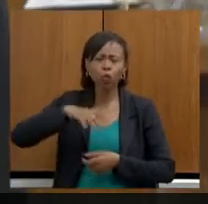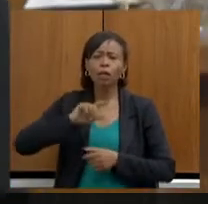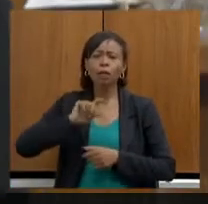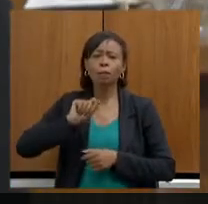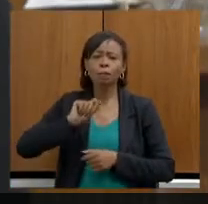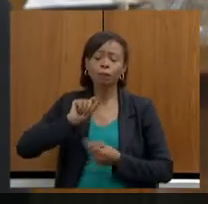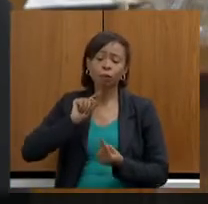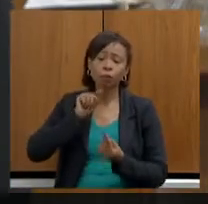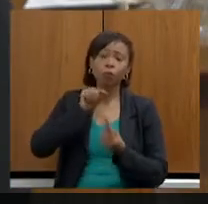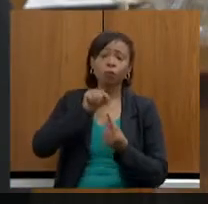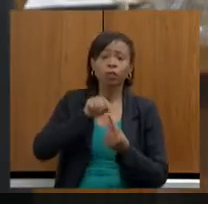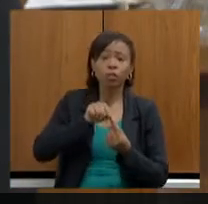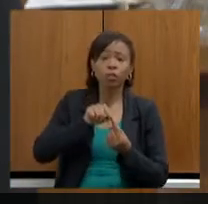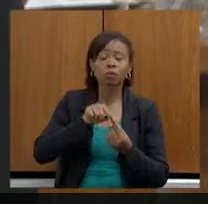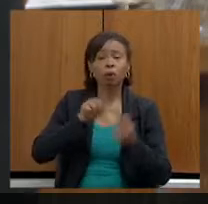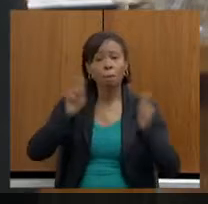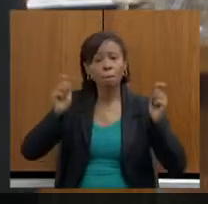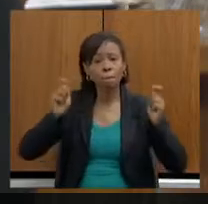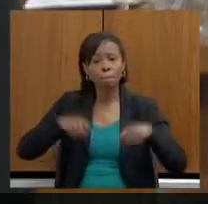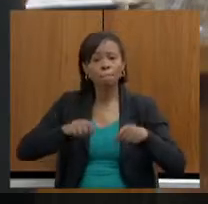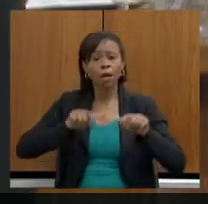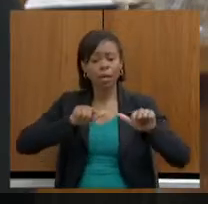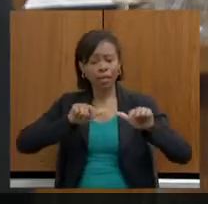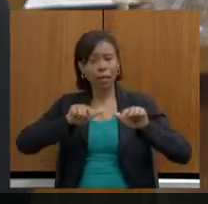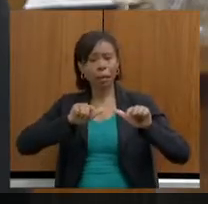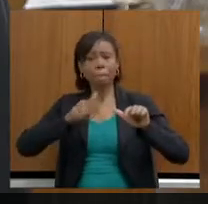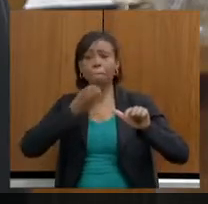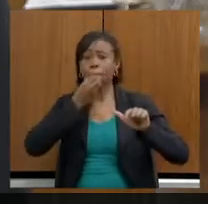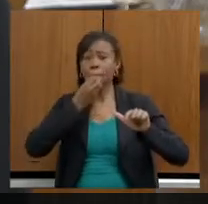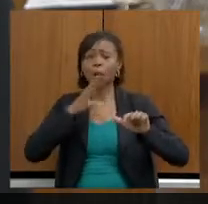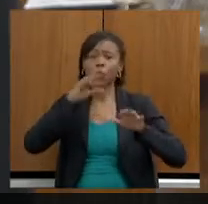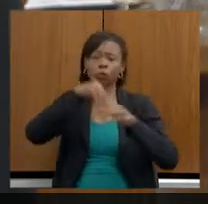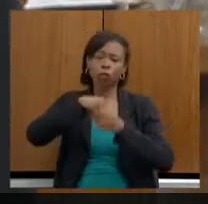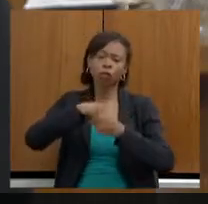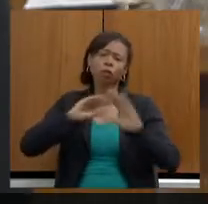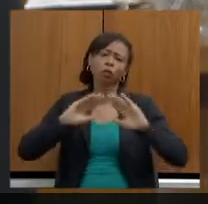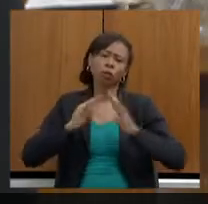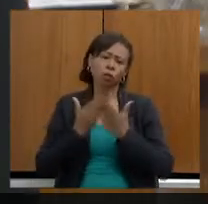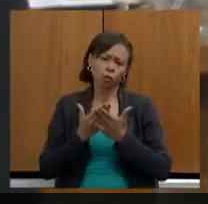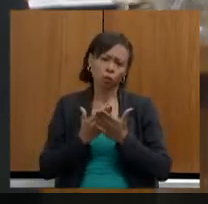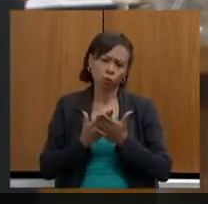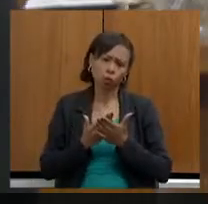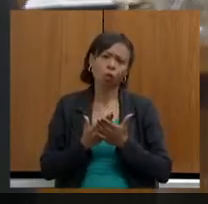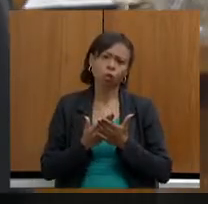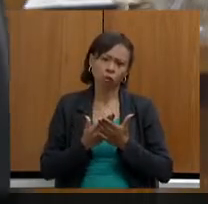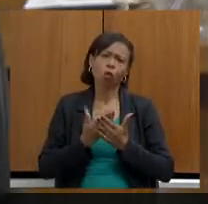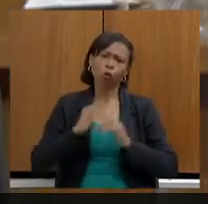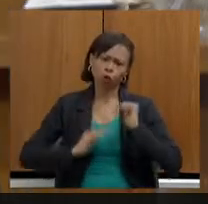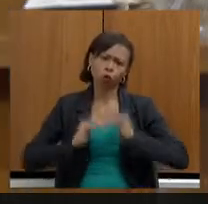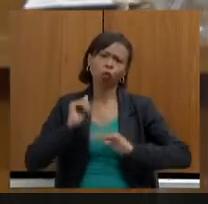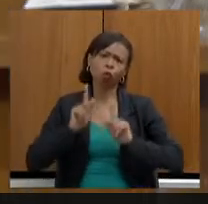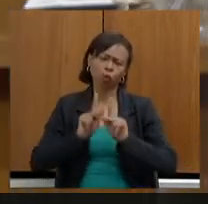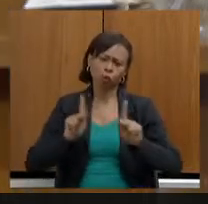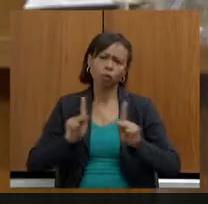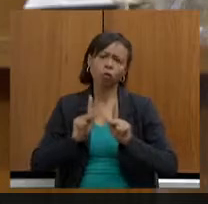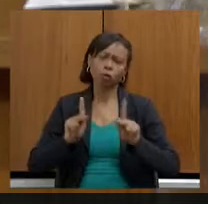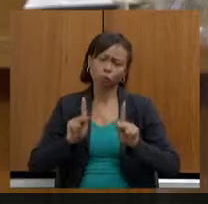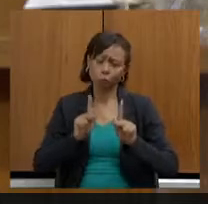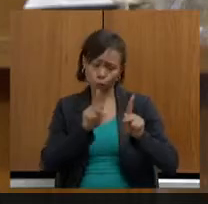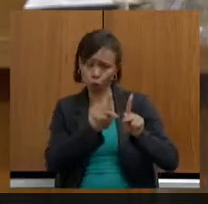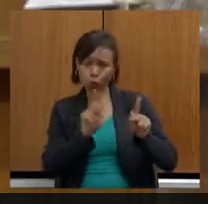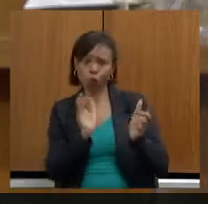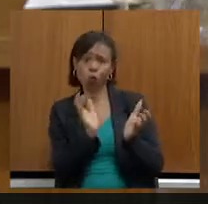essa as boas condições de trabalho nas escolas pelos professores que são realmente né os grandes